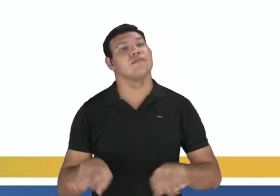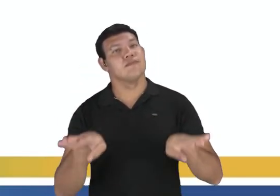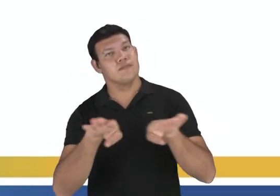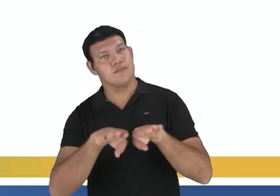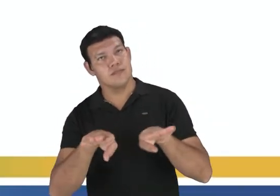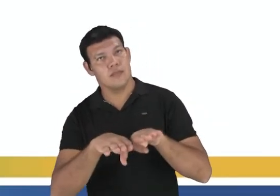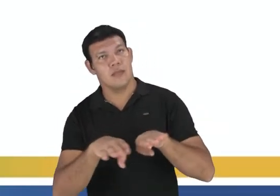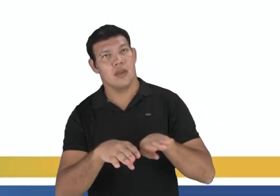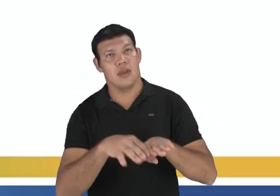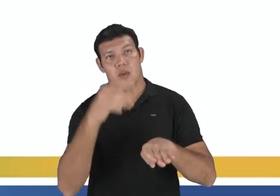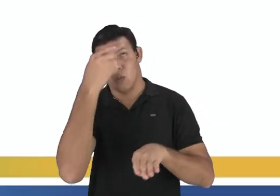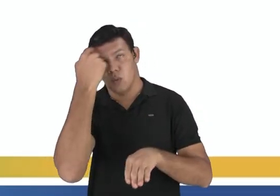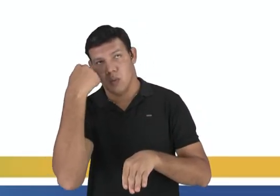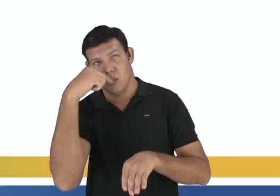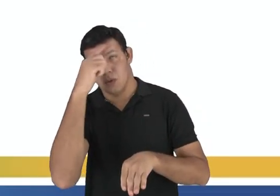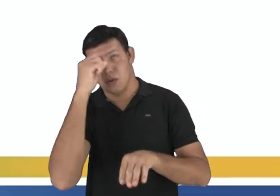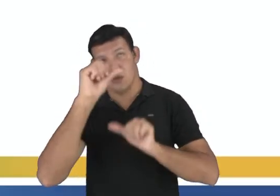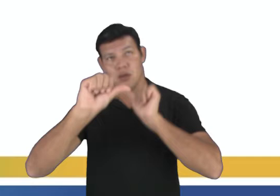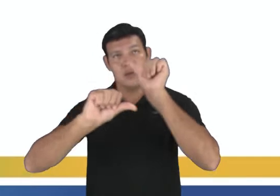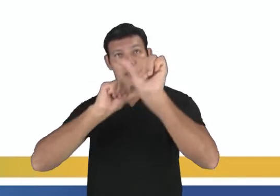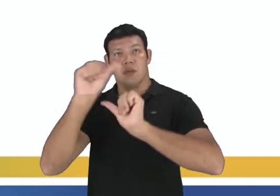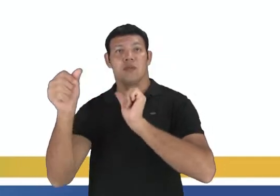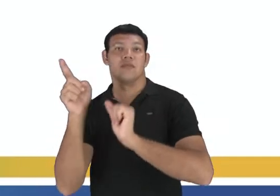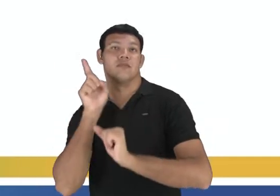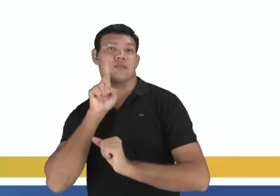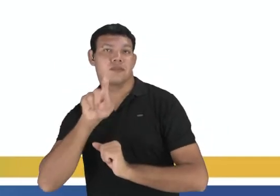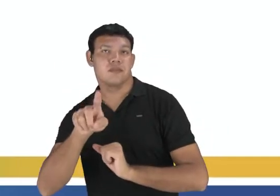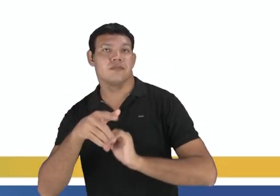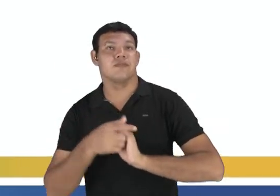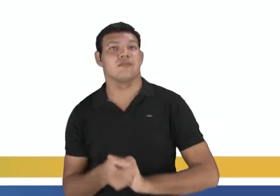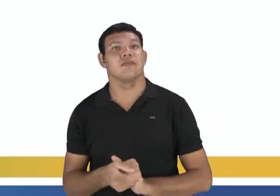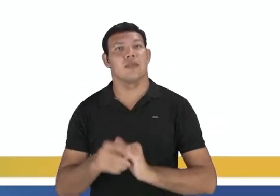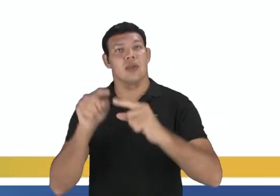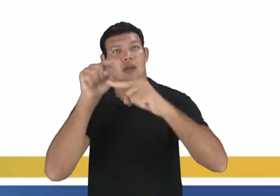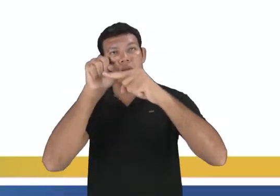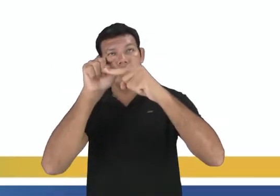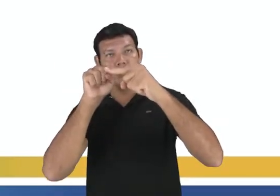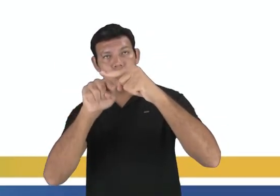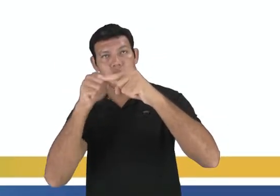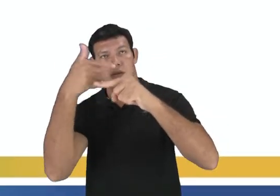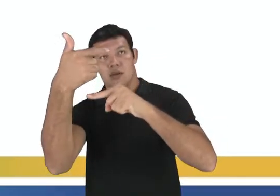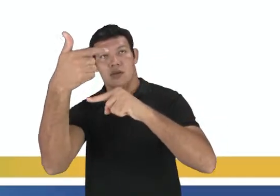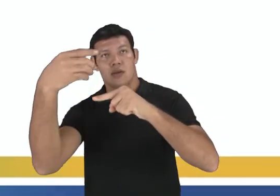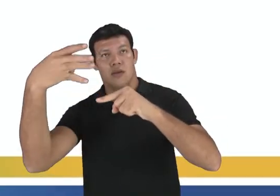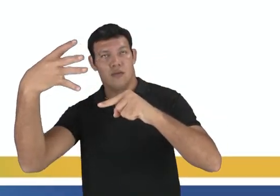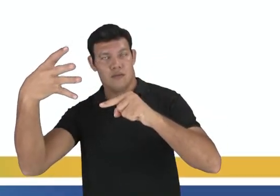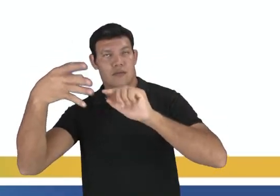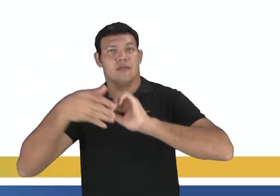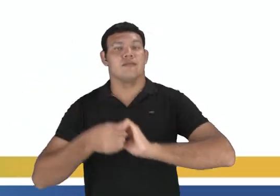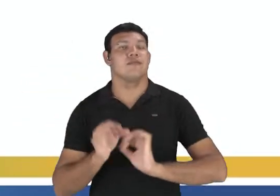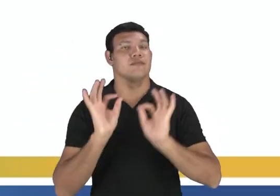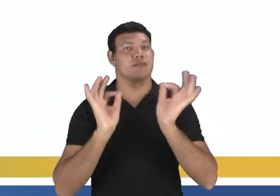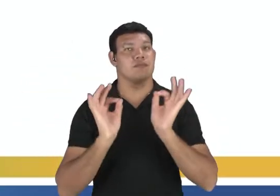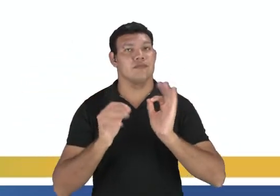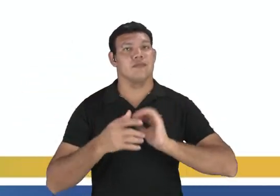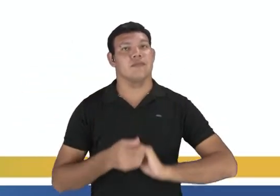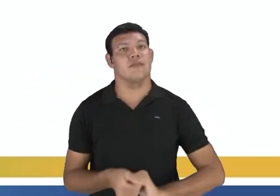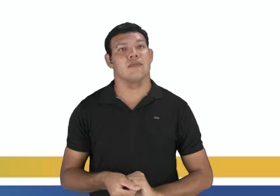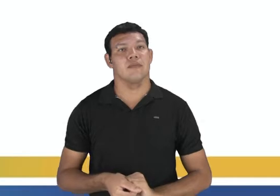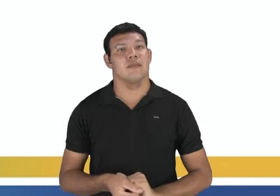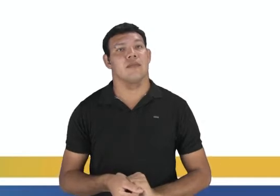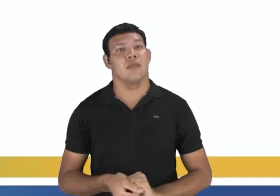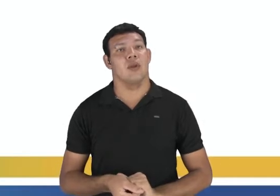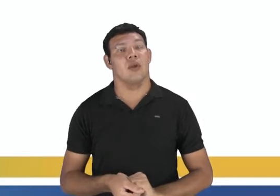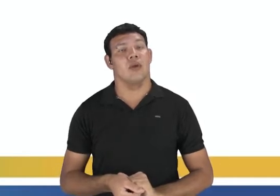e quiser transformar para dia. Então vou ter que dividir por 24, certo?